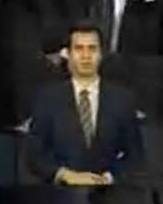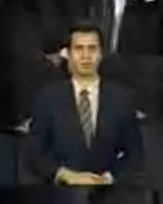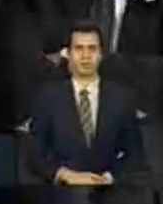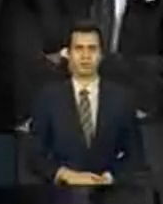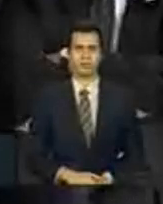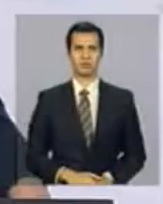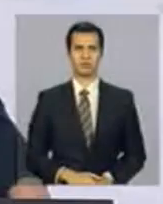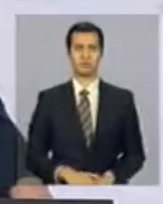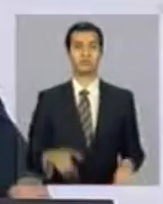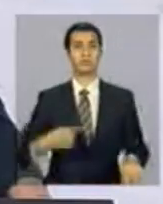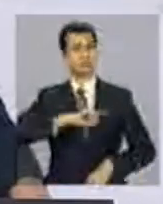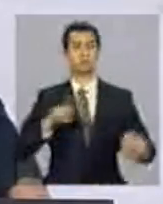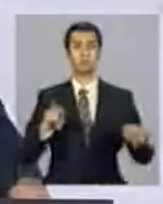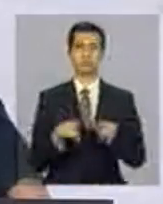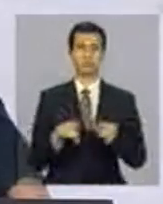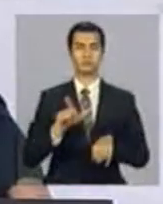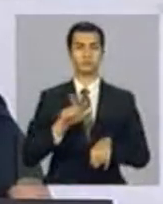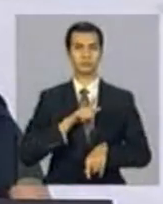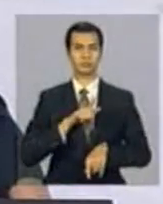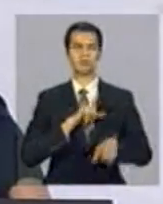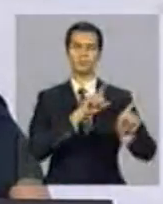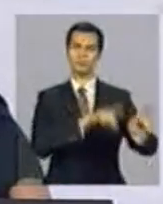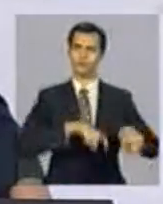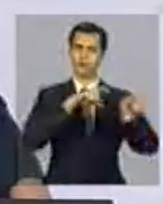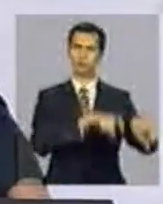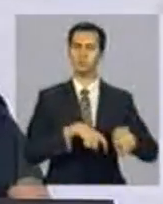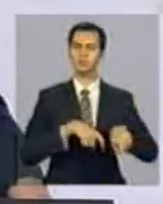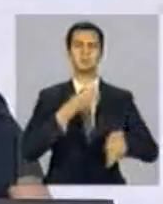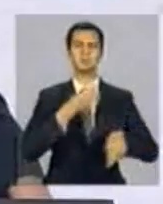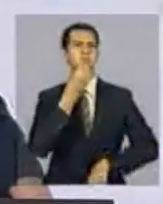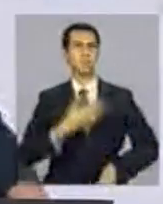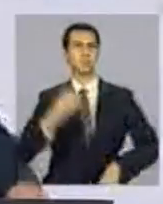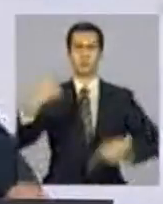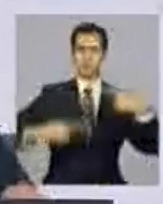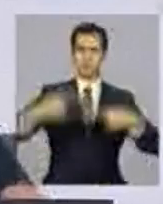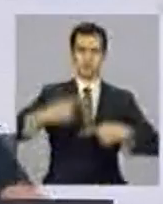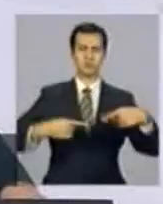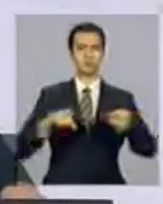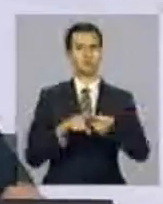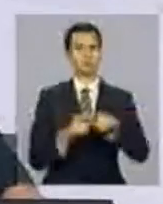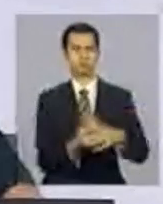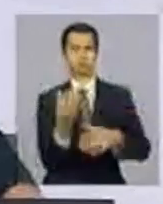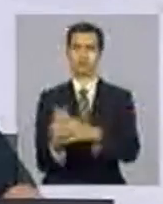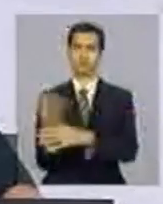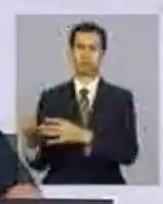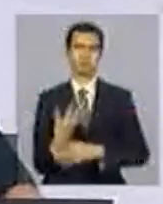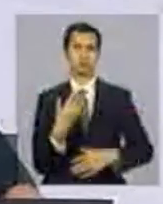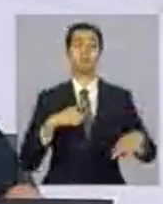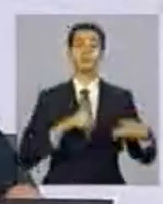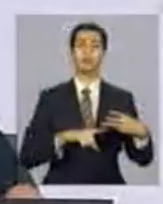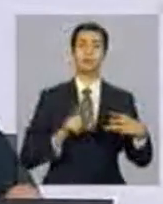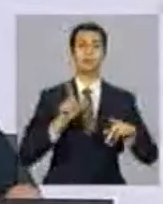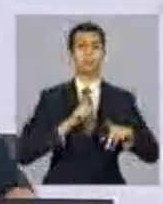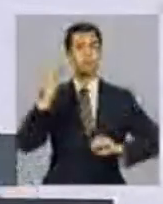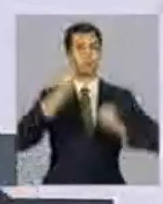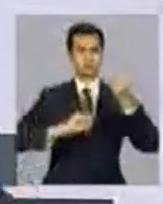Nós temos também uma agricultura bastante competitiva e produtiva. Nós temos uma